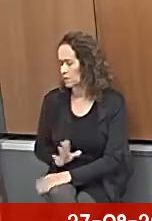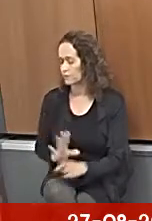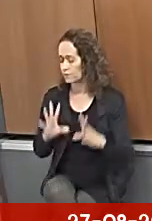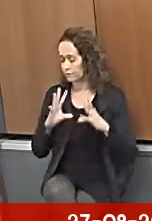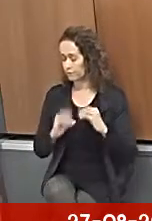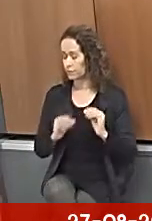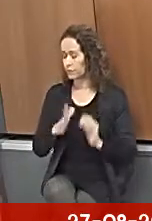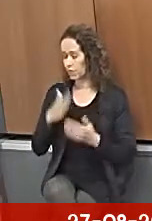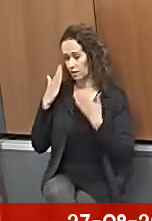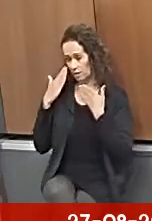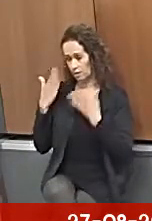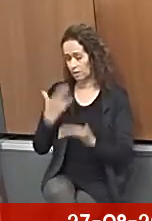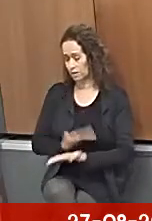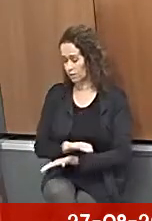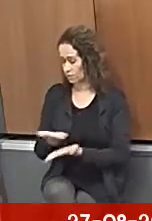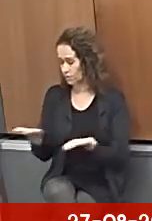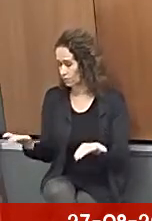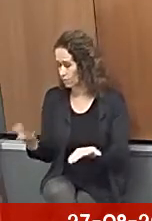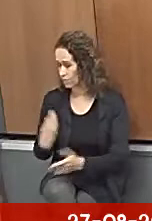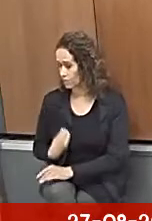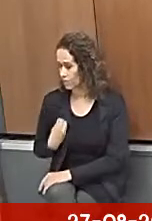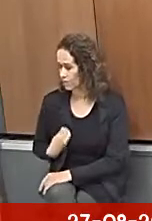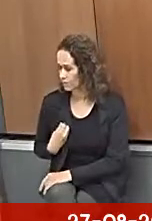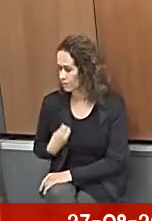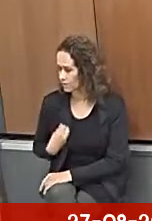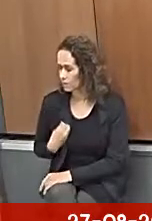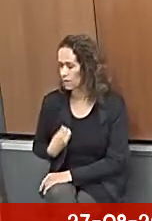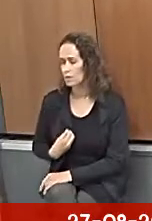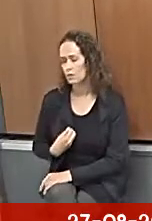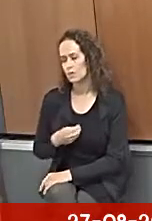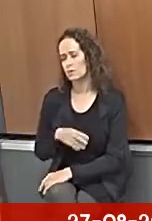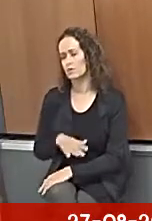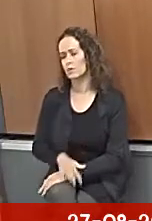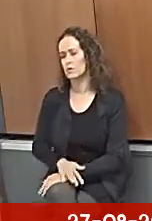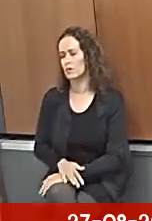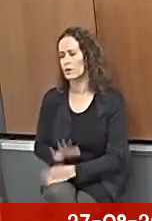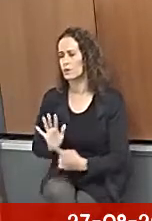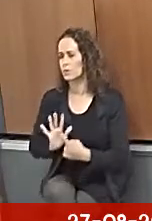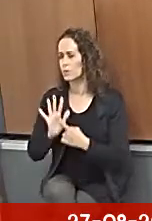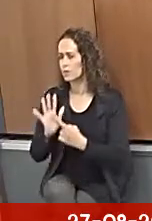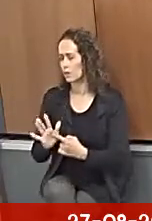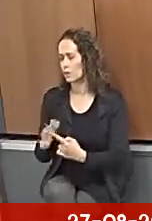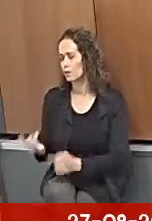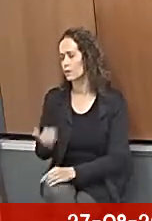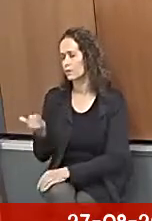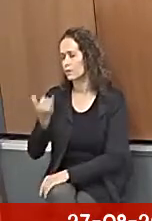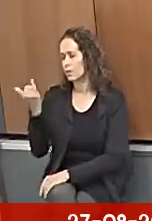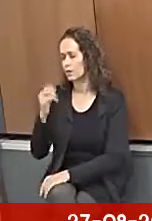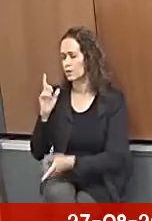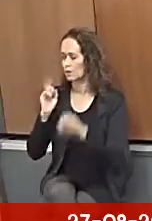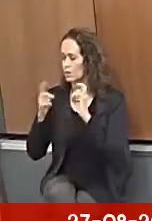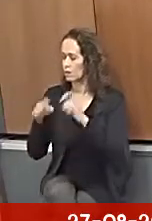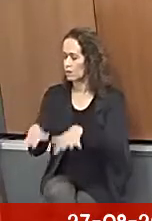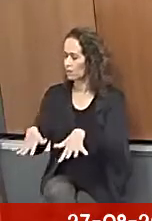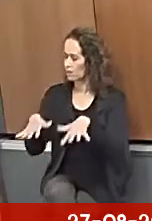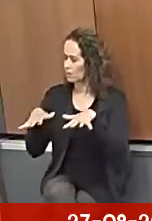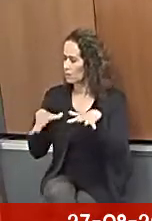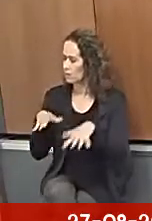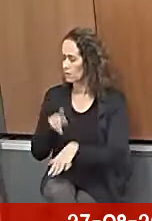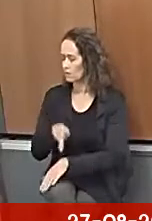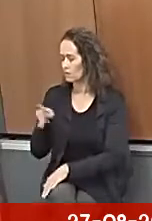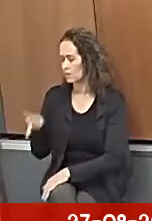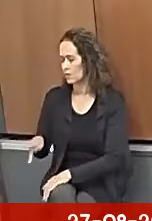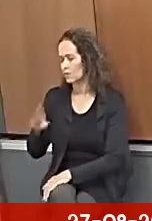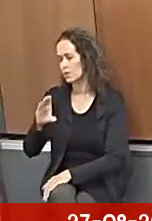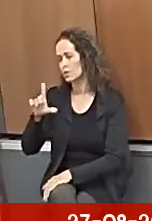agradeço a todos os presentes todos aqueles que compuseram esta importante audiência mais uma vez parabéns ao professor cleiton a todos os membros